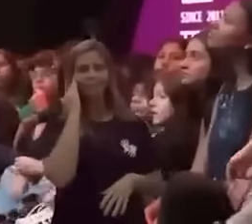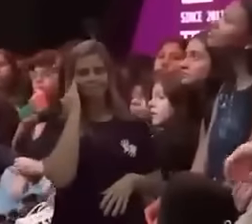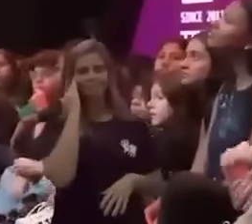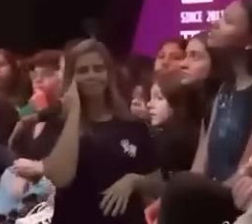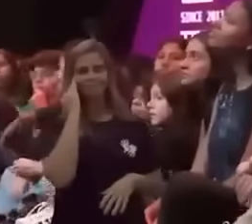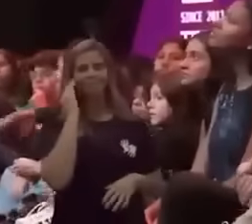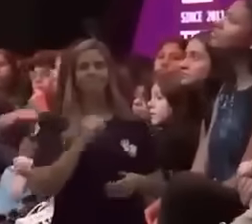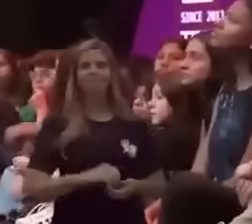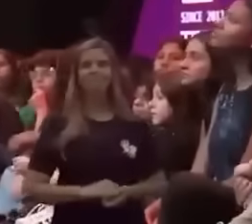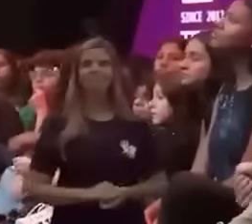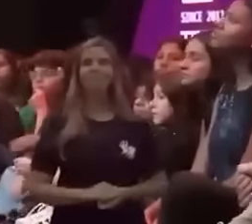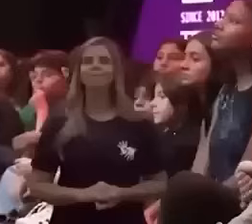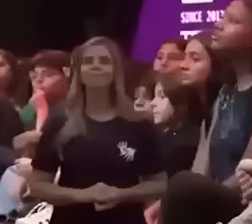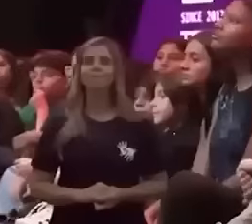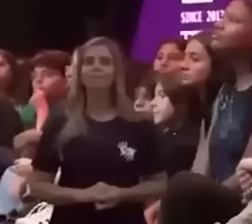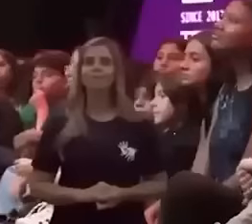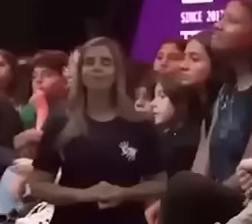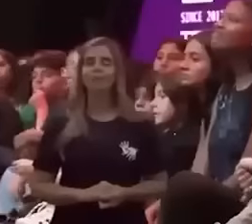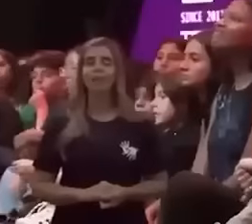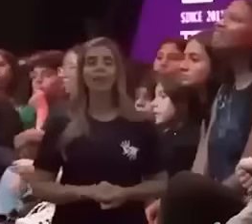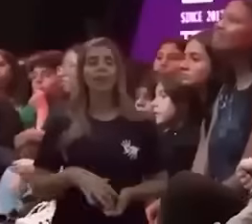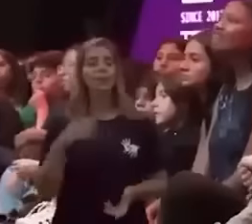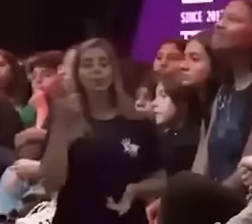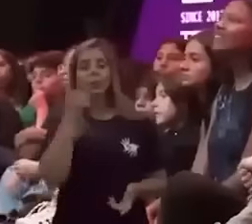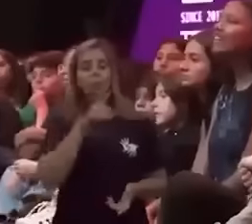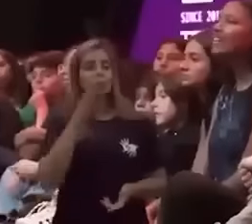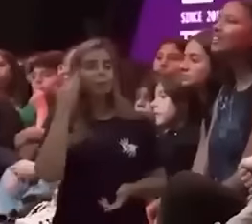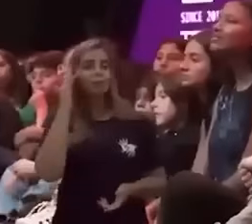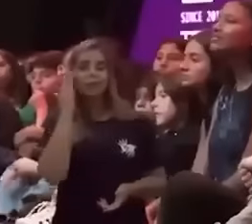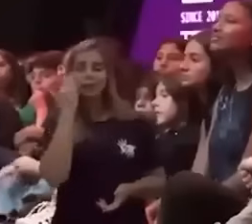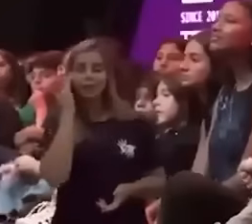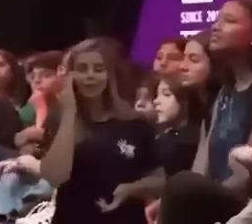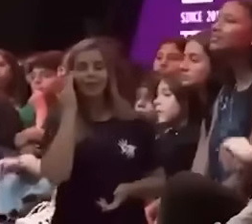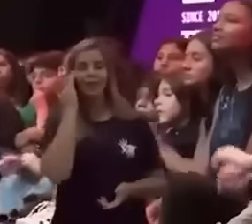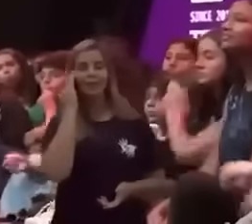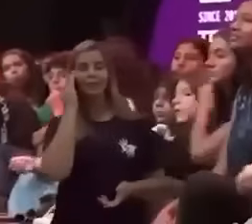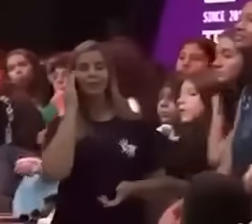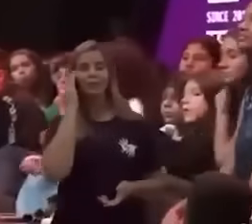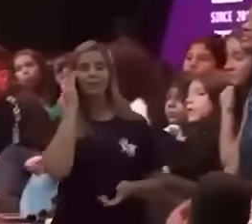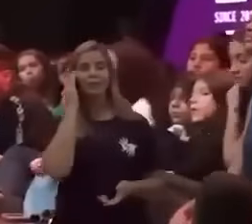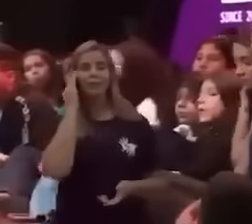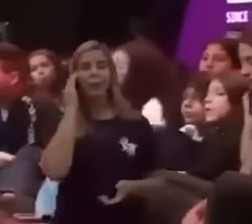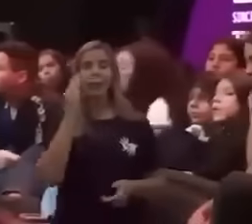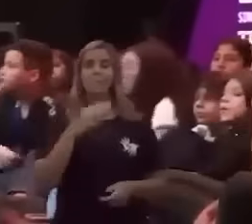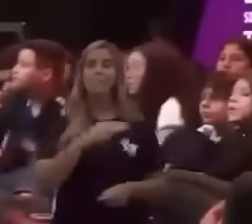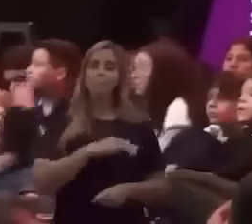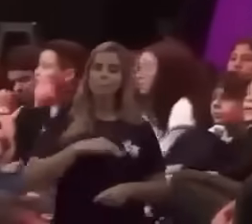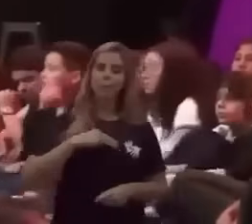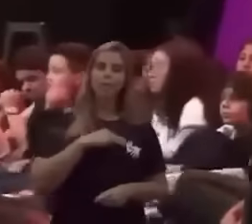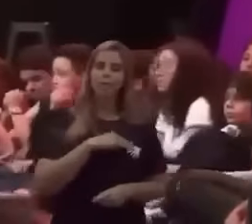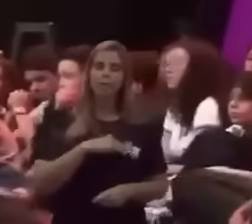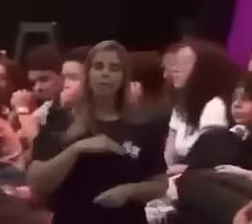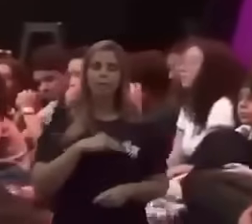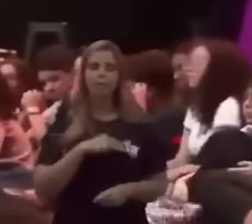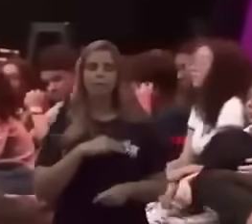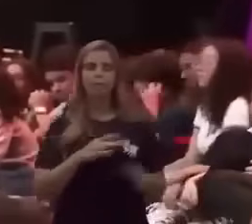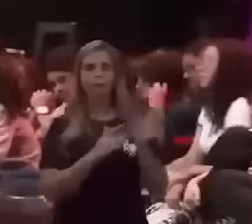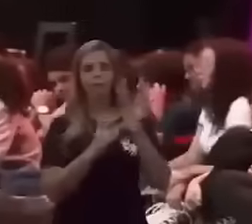discerne também a centralidade da missão de Jesus. Vamos entender isso. Quando Jesus desceu do